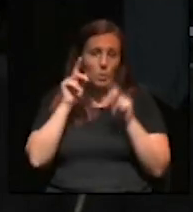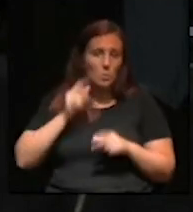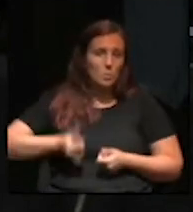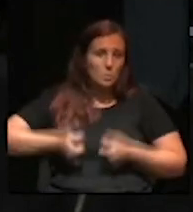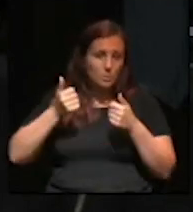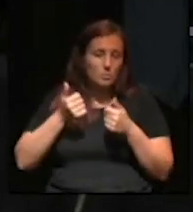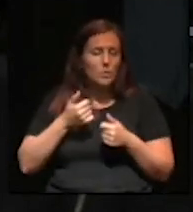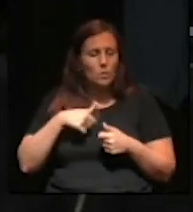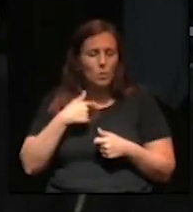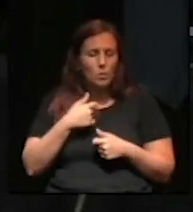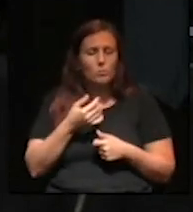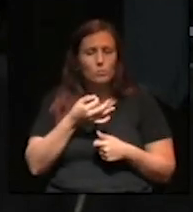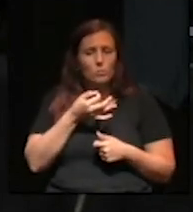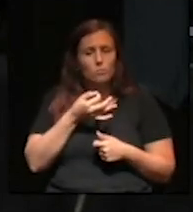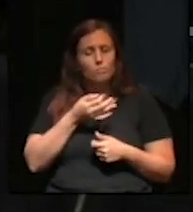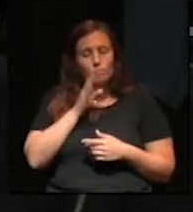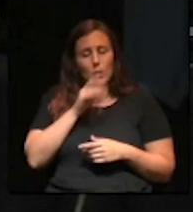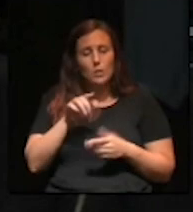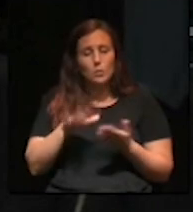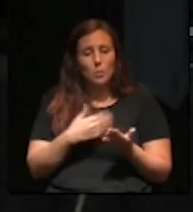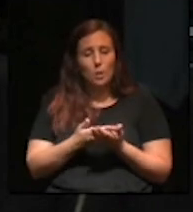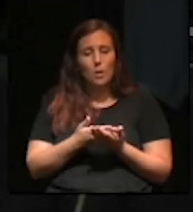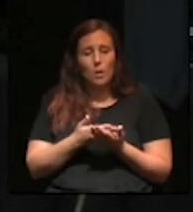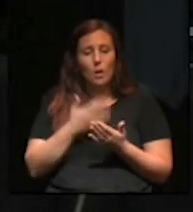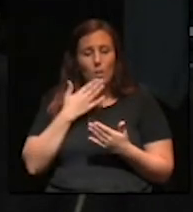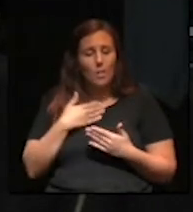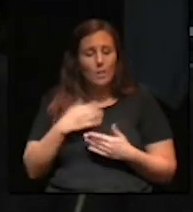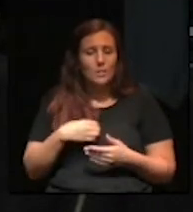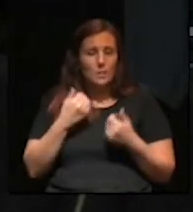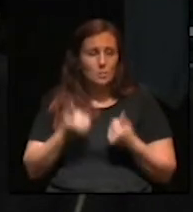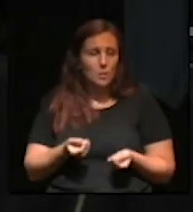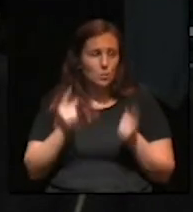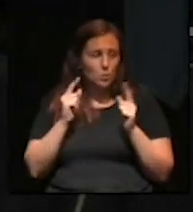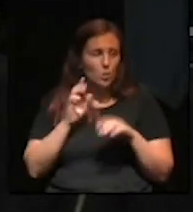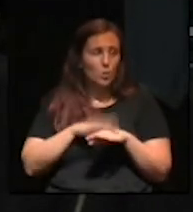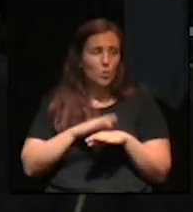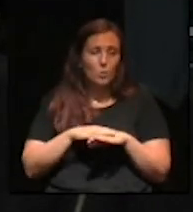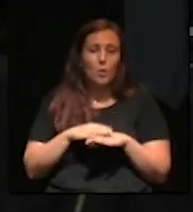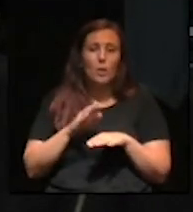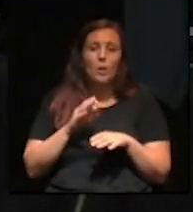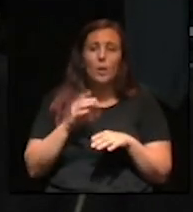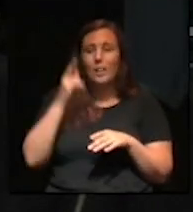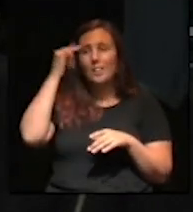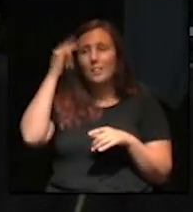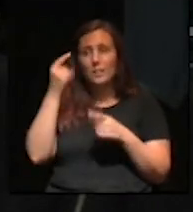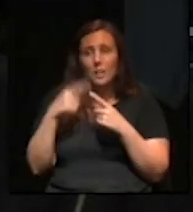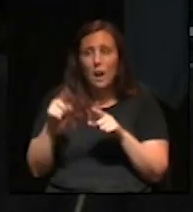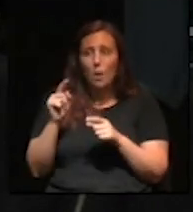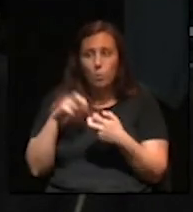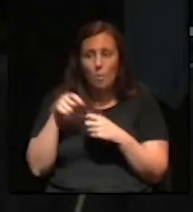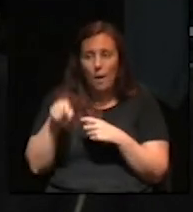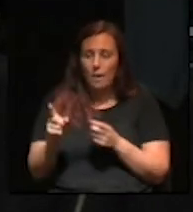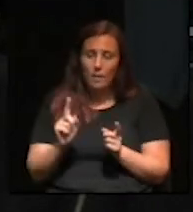bastante seriedade. E por esta razão, esta proposta deixa-nos profundamente desconfortáveis. Não porque estejam em causa diferenças ideológicas,